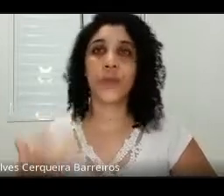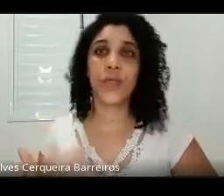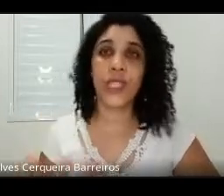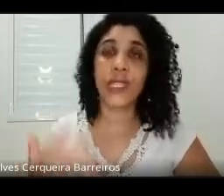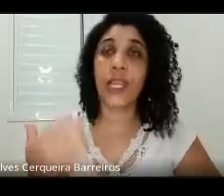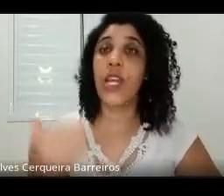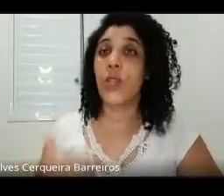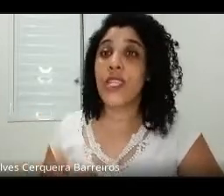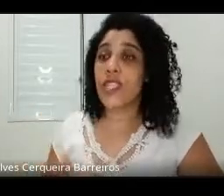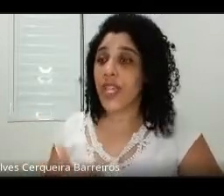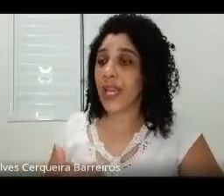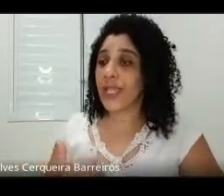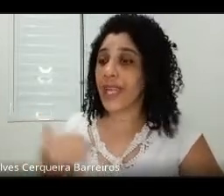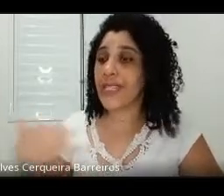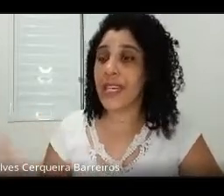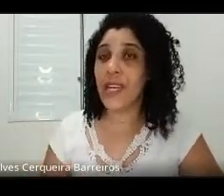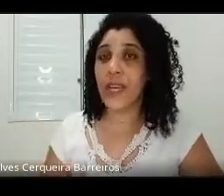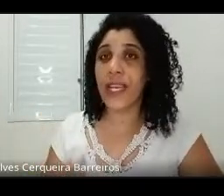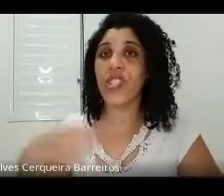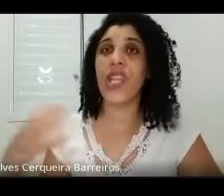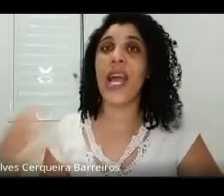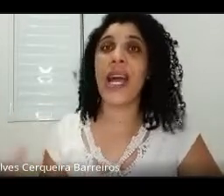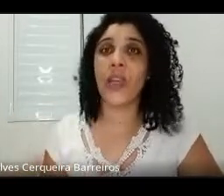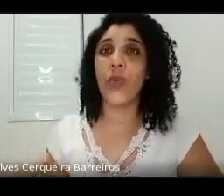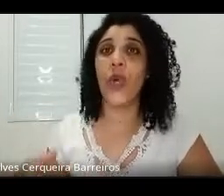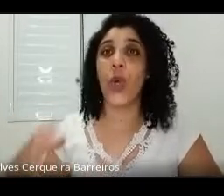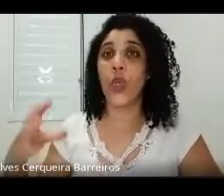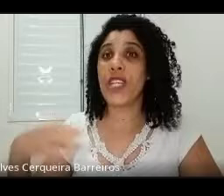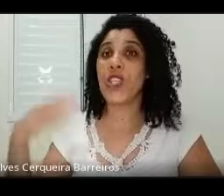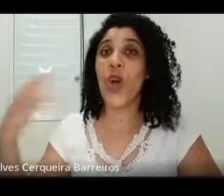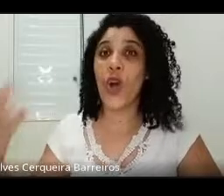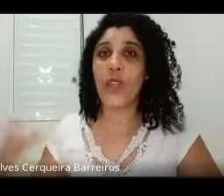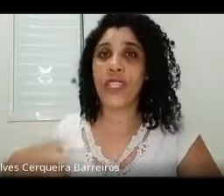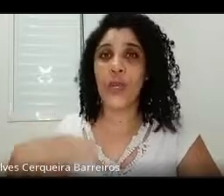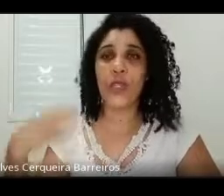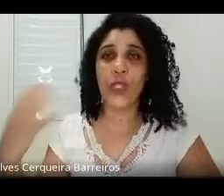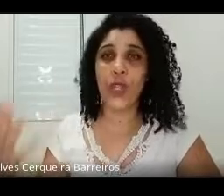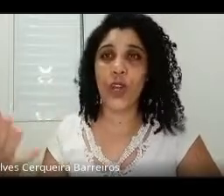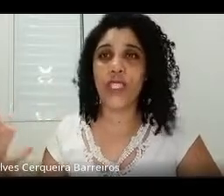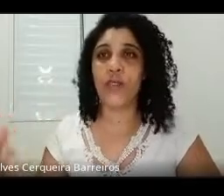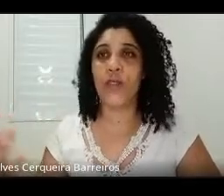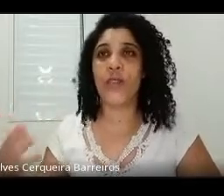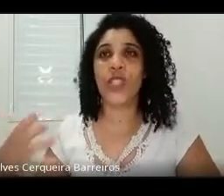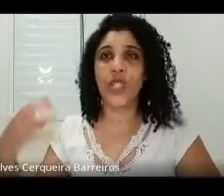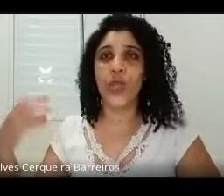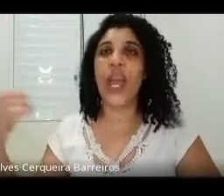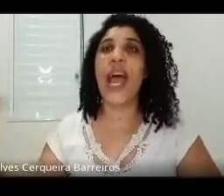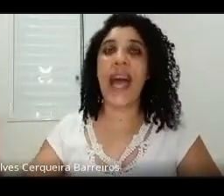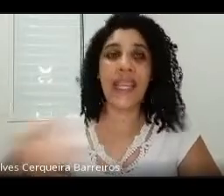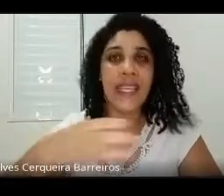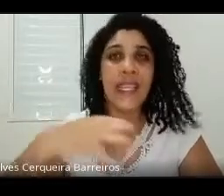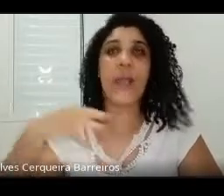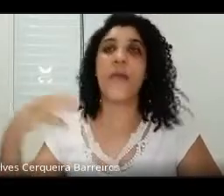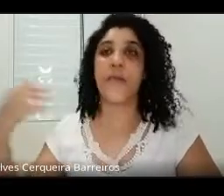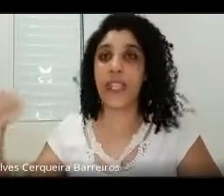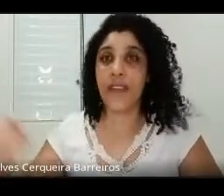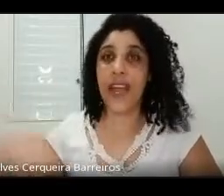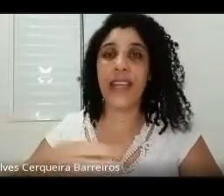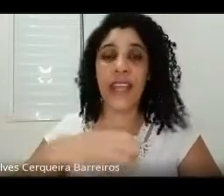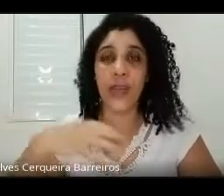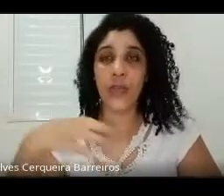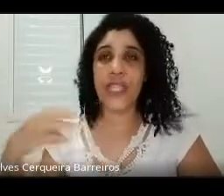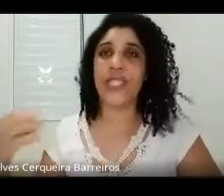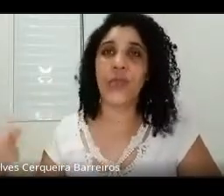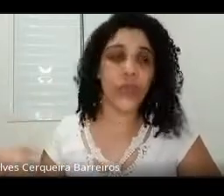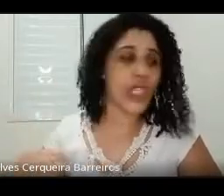esses dois tipos de dança. Não existe aquela interação, aquele diálogo, coisas novas, situações novas que vão surgindo ali e